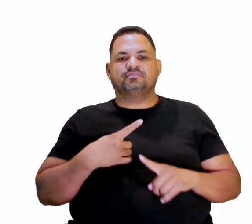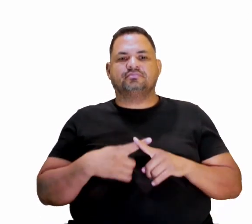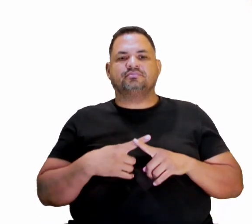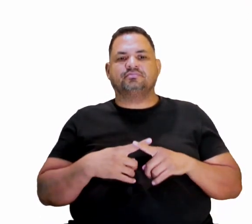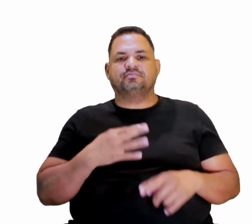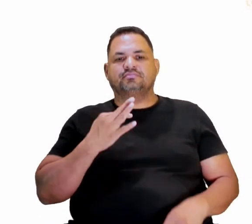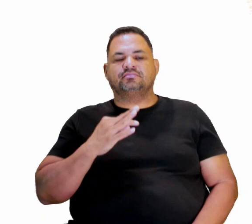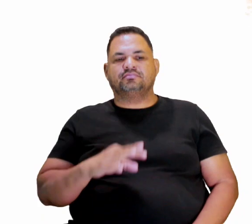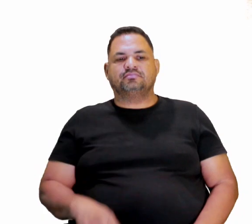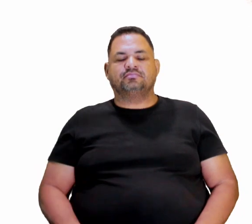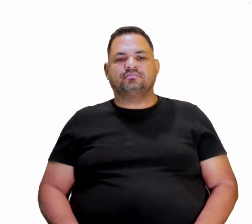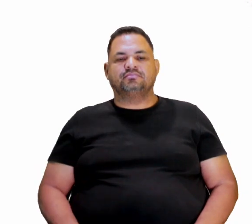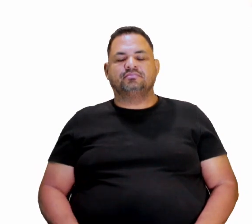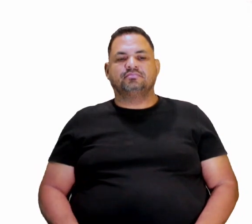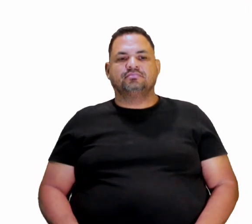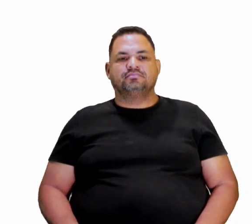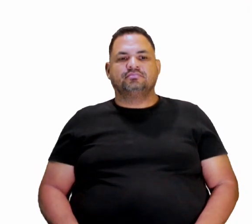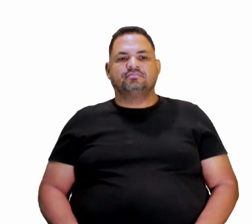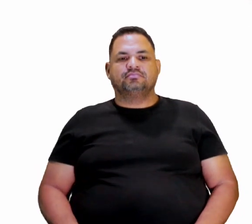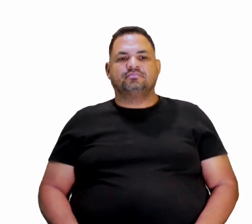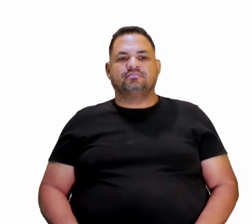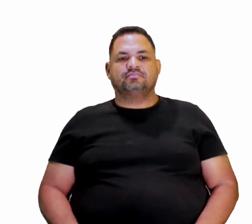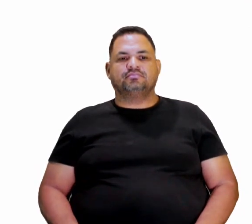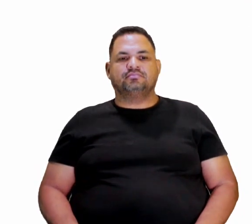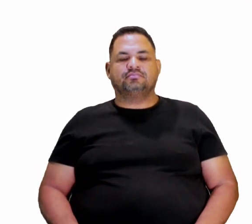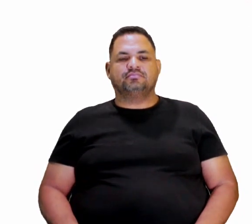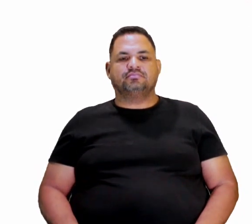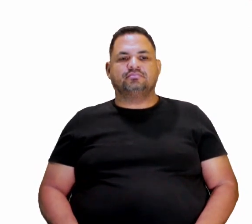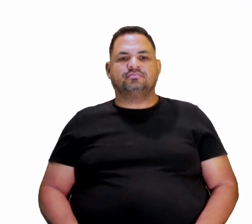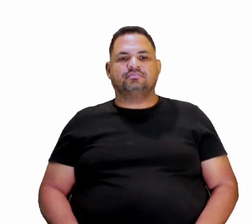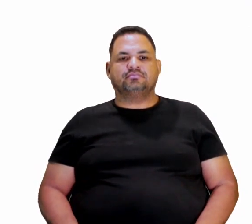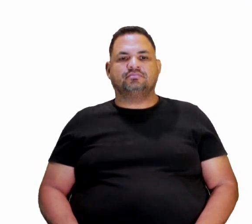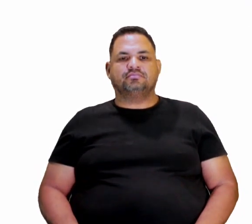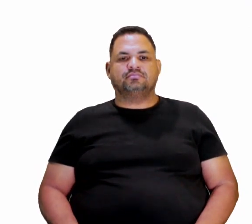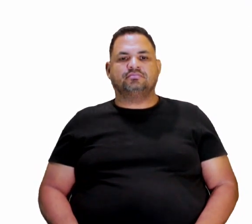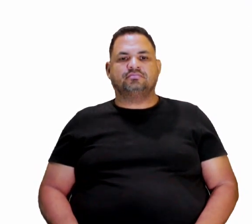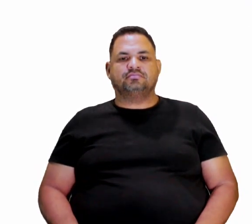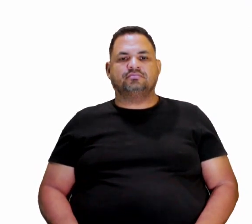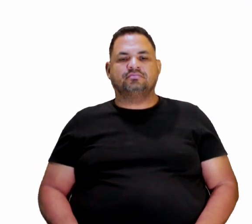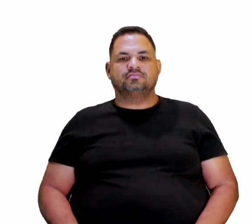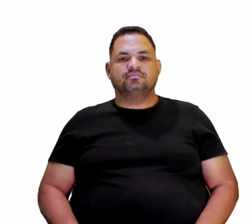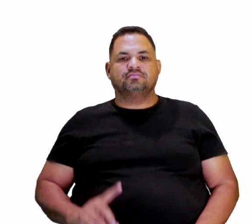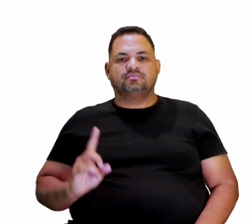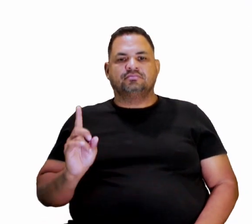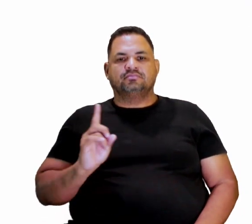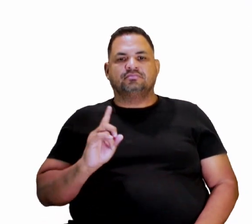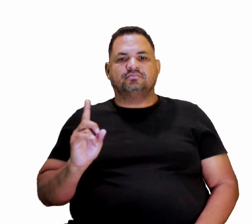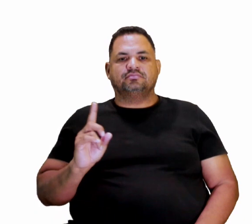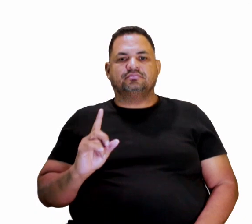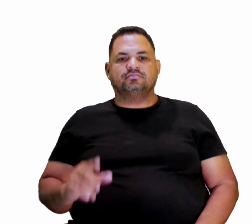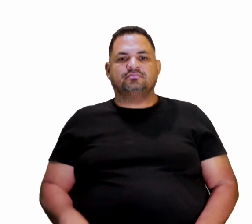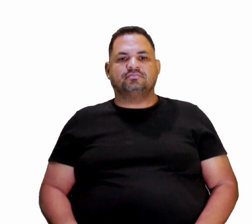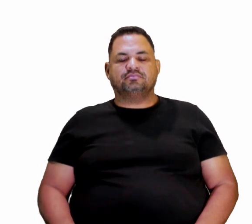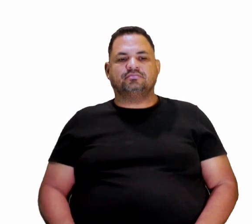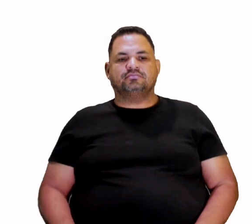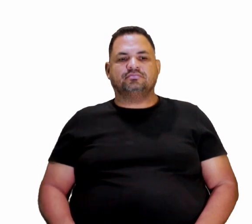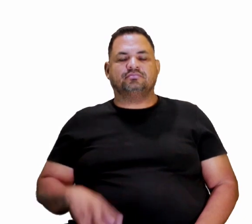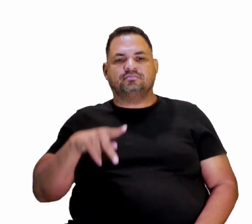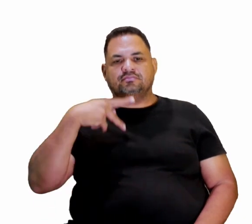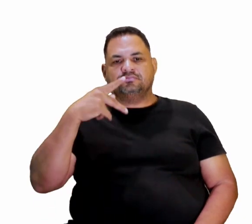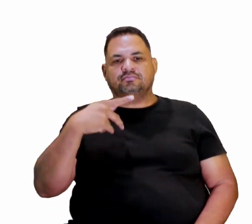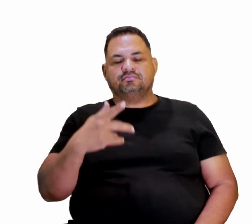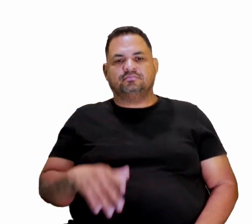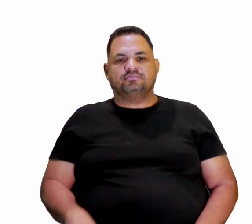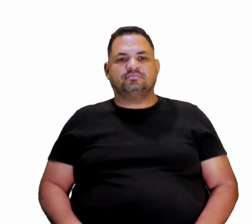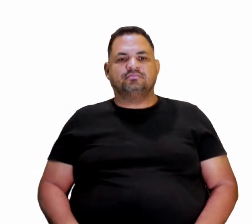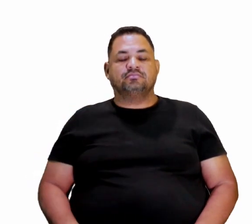vem do verbo to take. Ele foi lá para lá com a forma base sem o to e ele não é conjugado. Portanto, é que